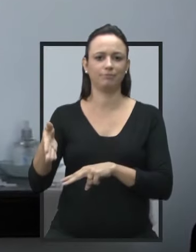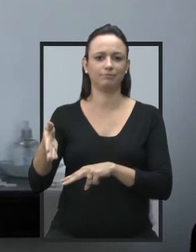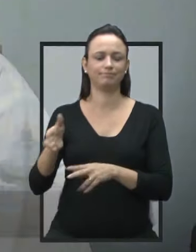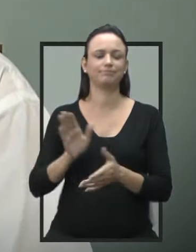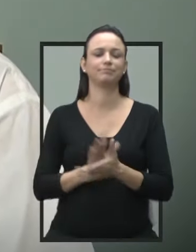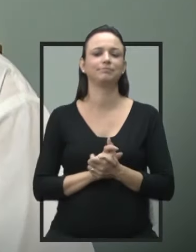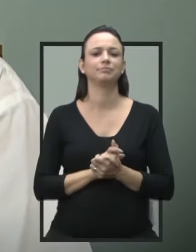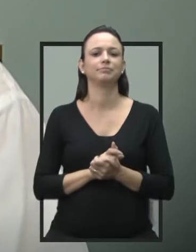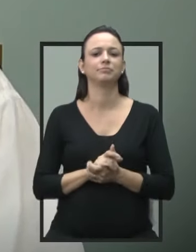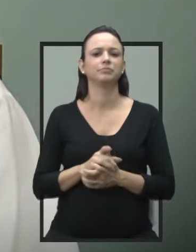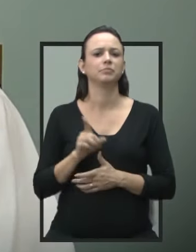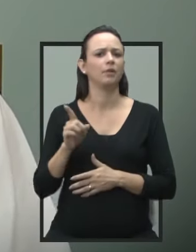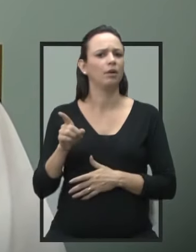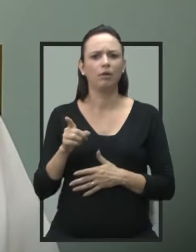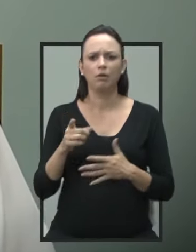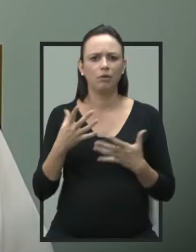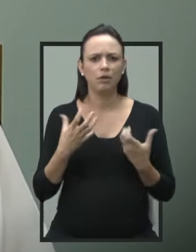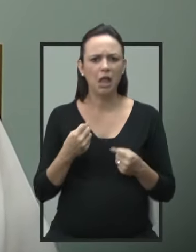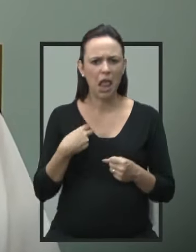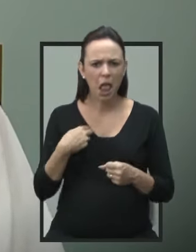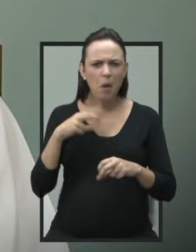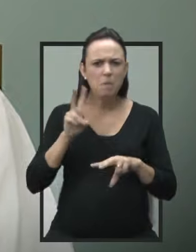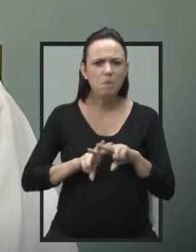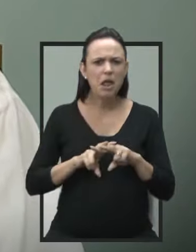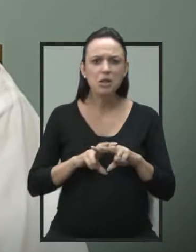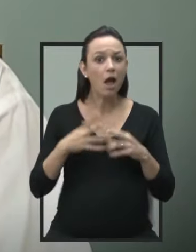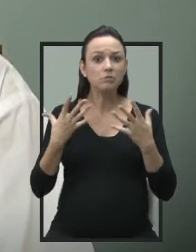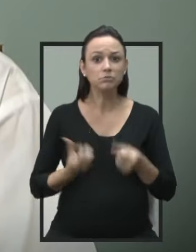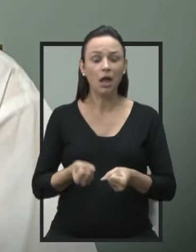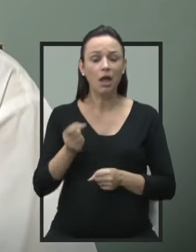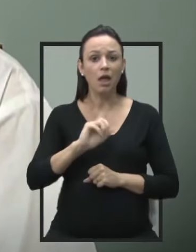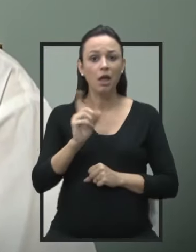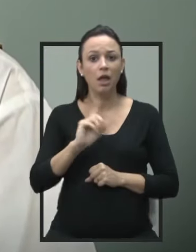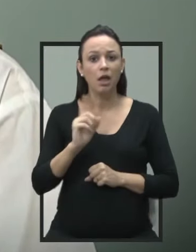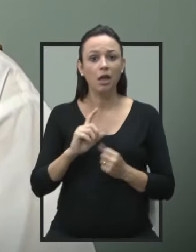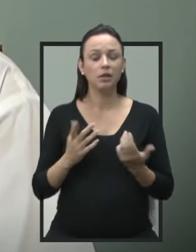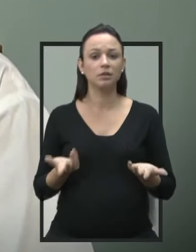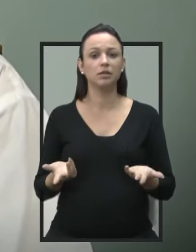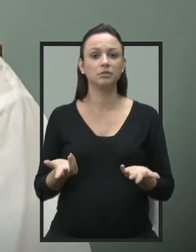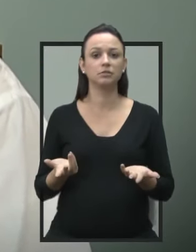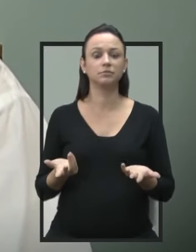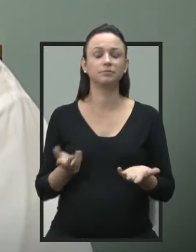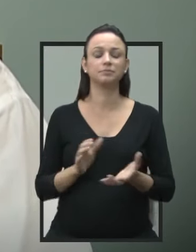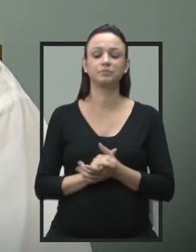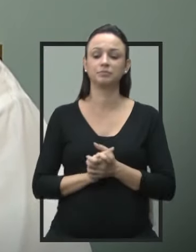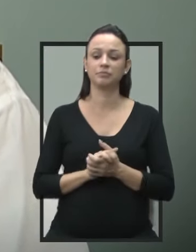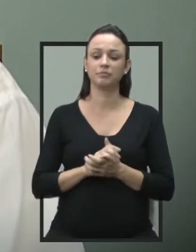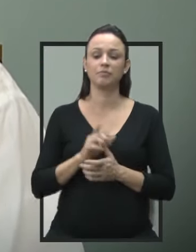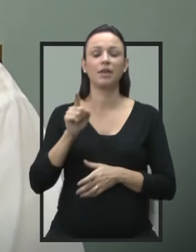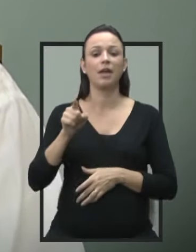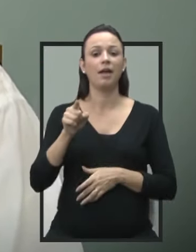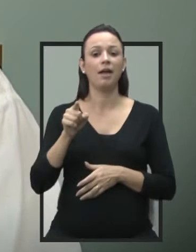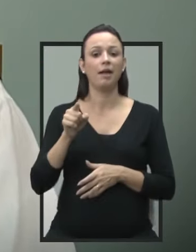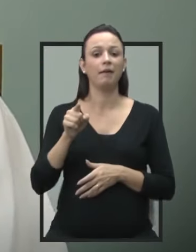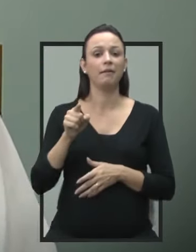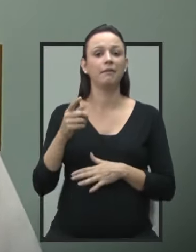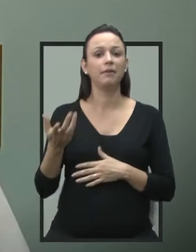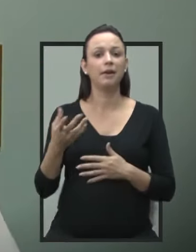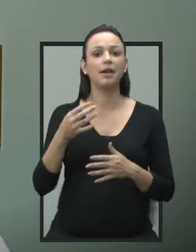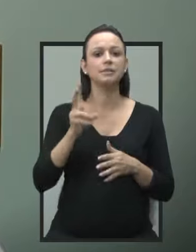Flores. Ele não se conformava em estar preso. E vira e mexe se